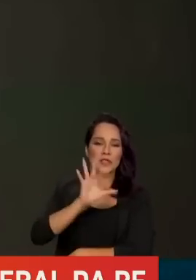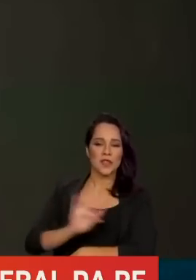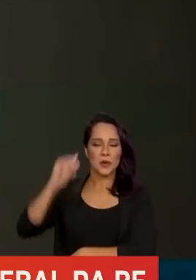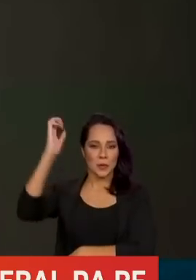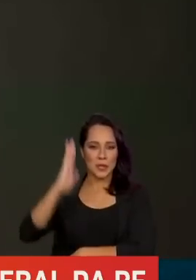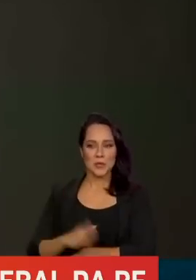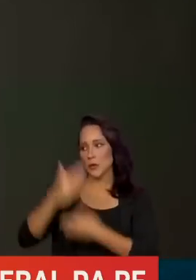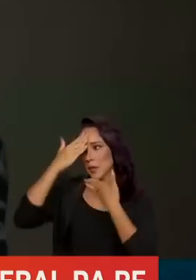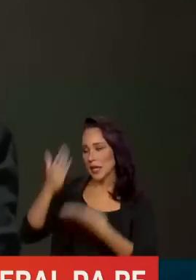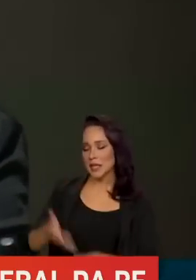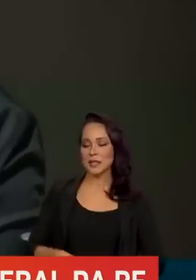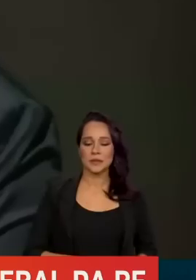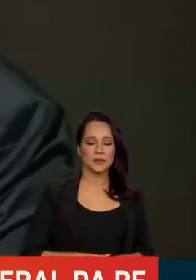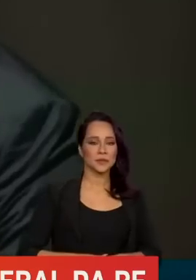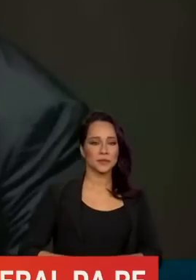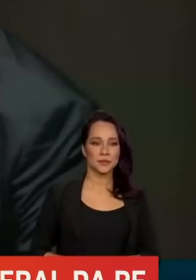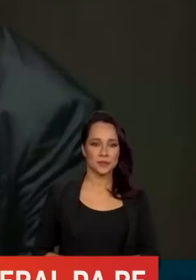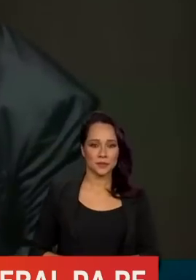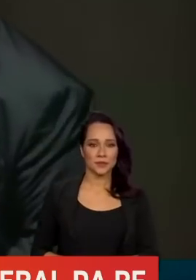federal brasileira muito obrigado